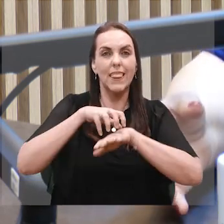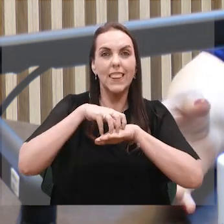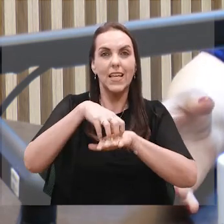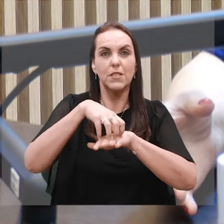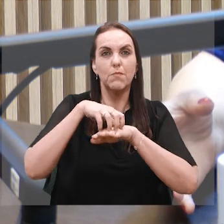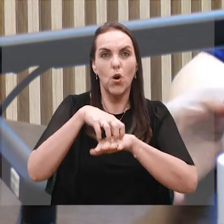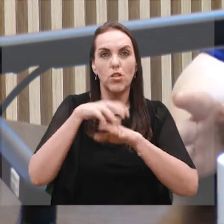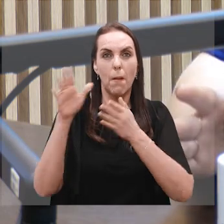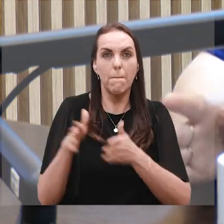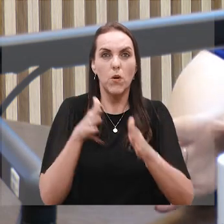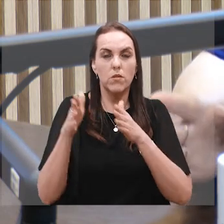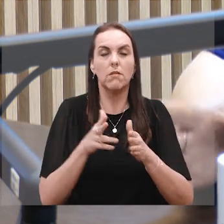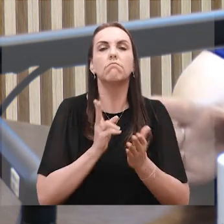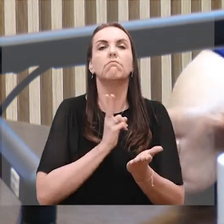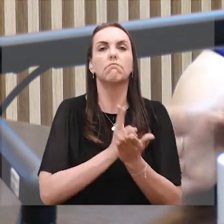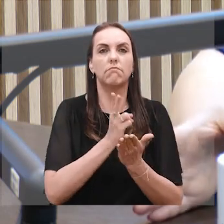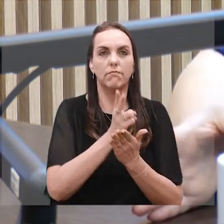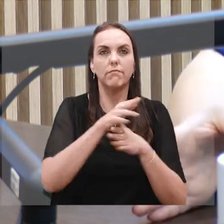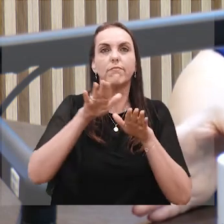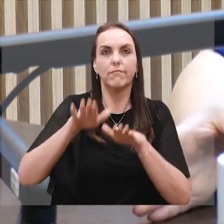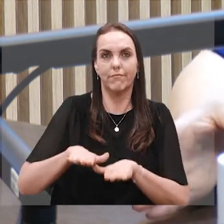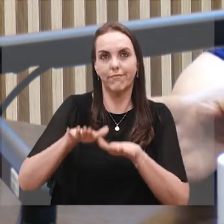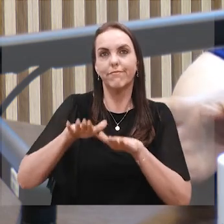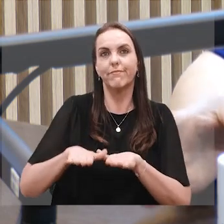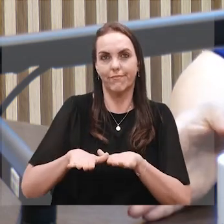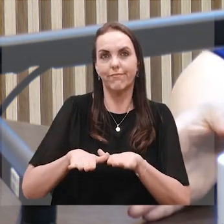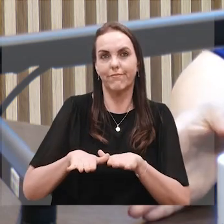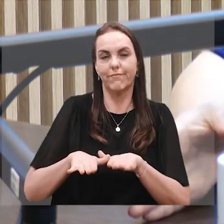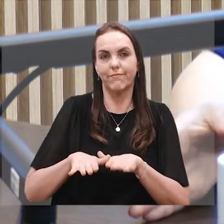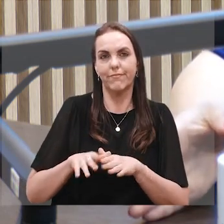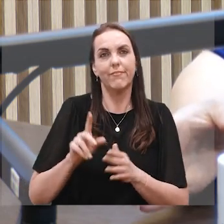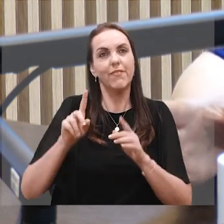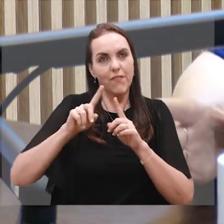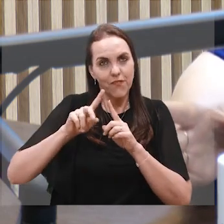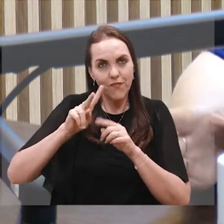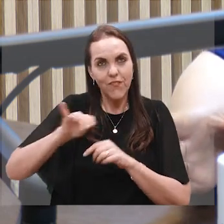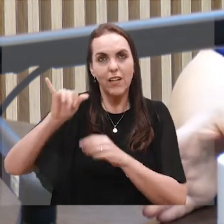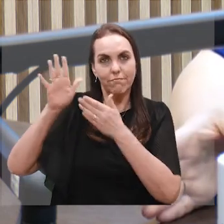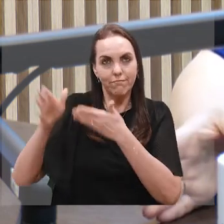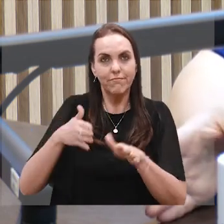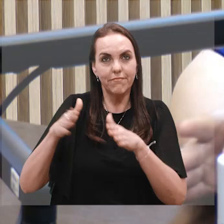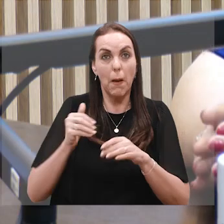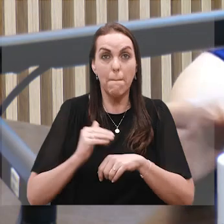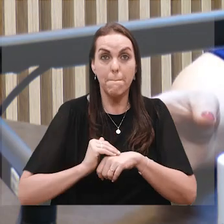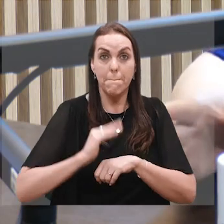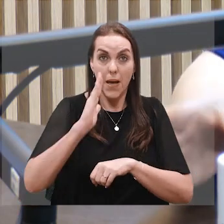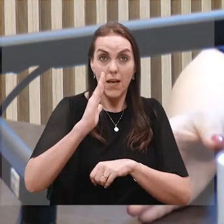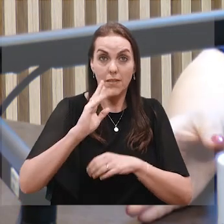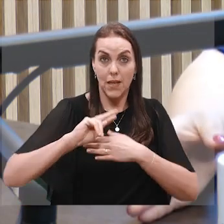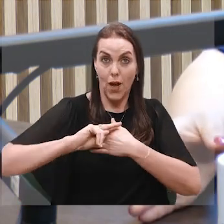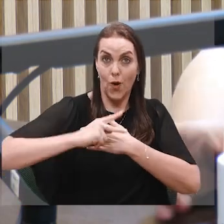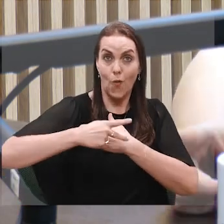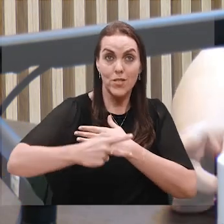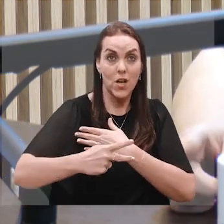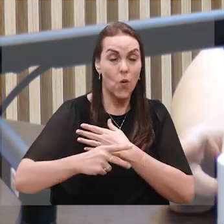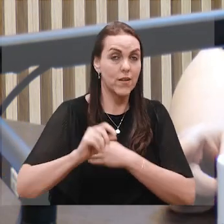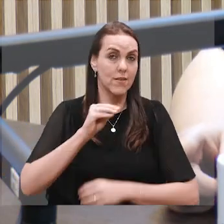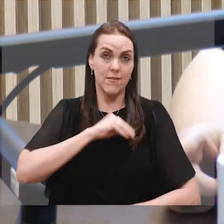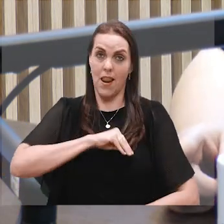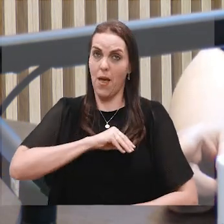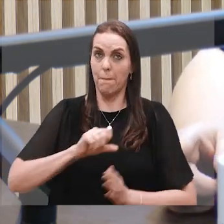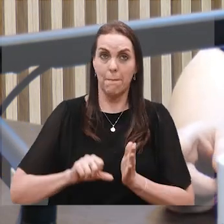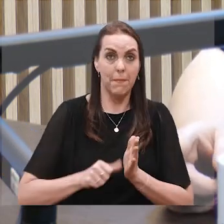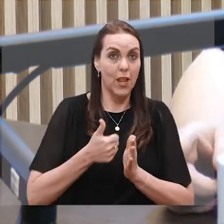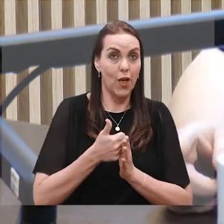e tudo mais, ele vai permanecer no interior. Vai produzir mais e, consequentemente, ele vai